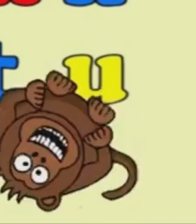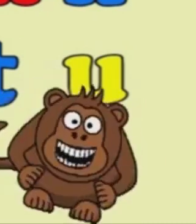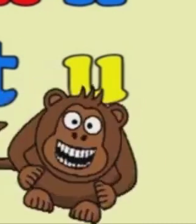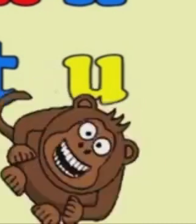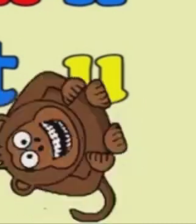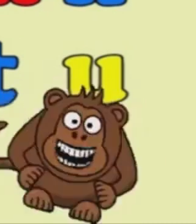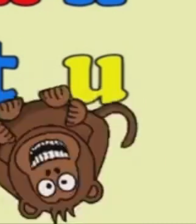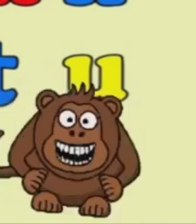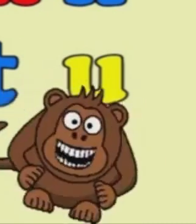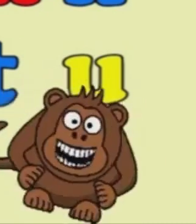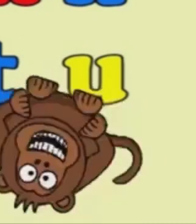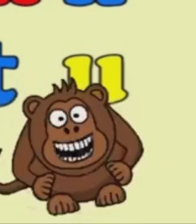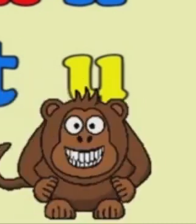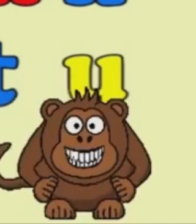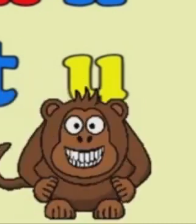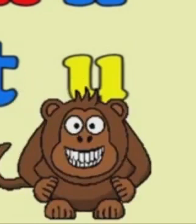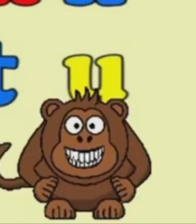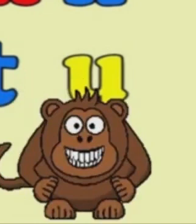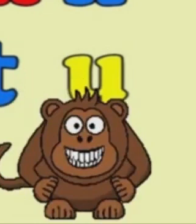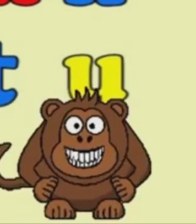Z.